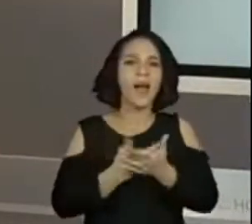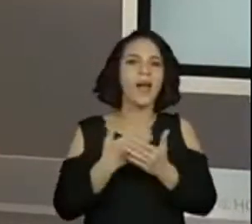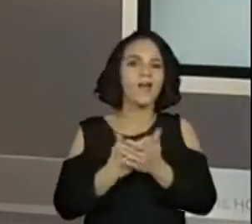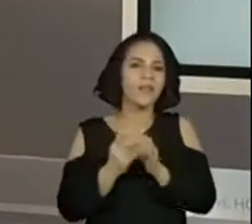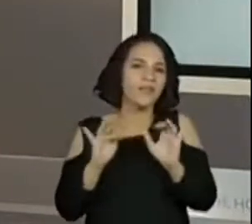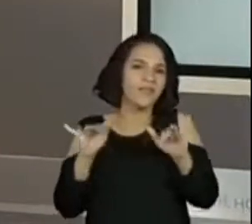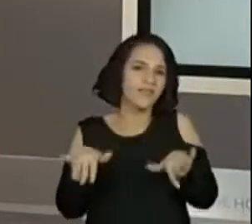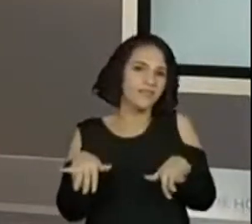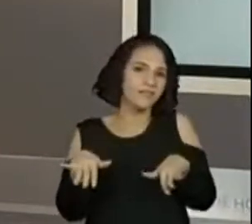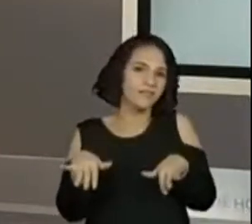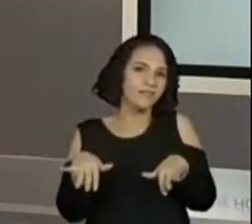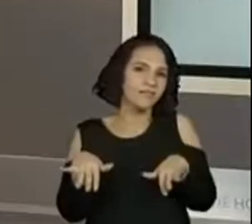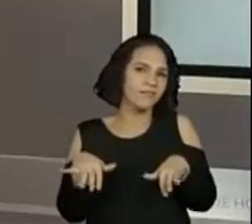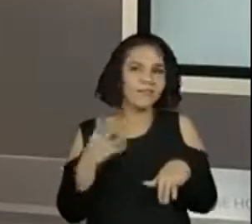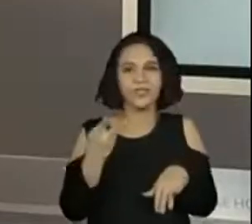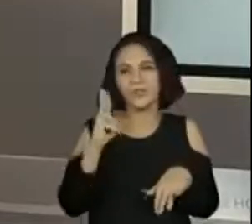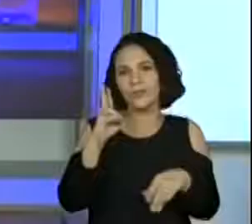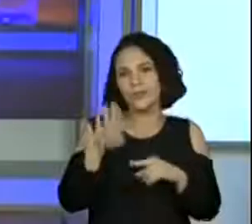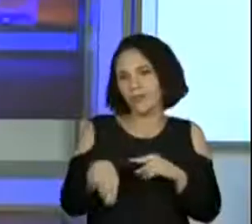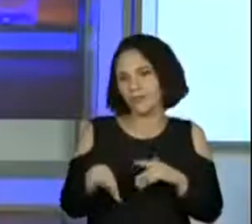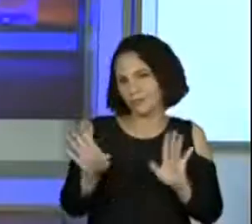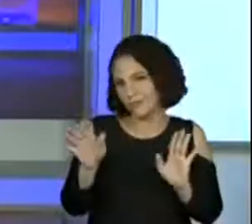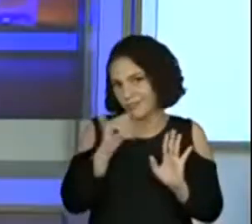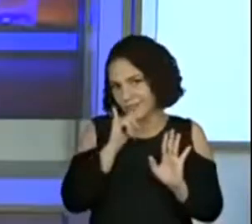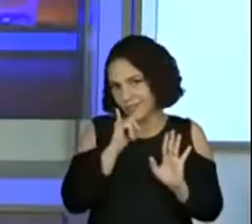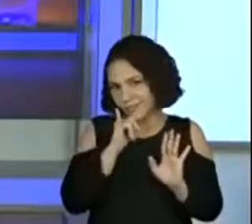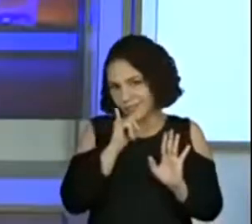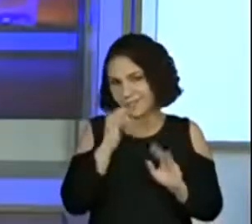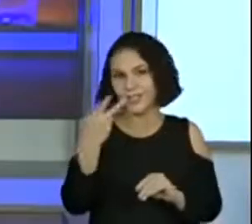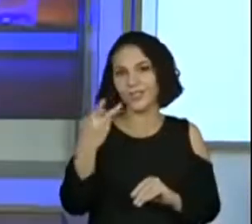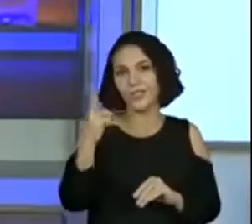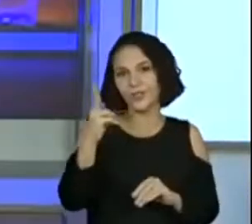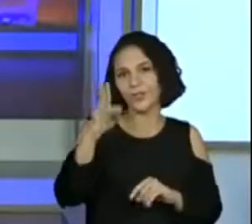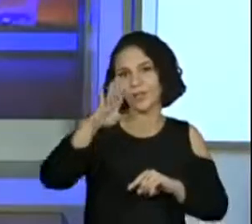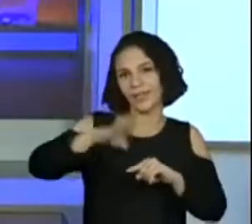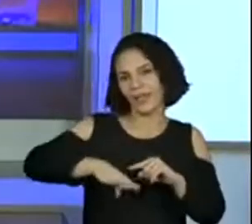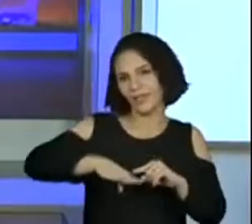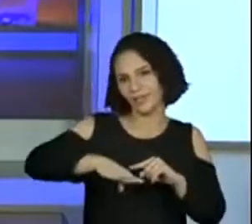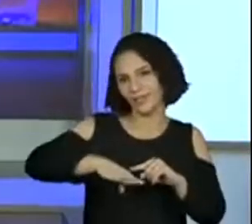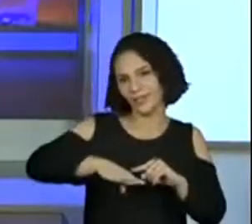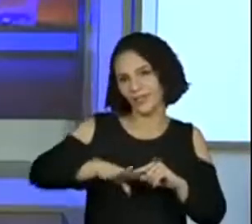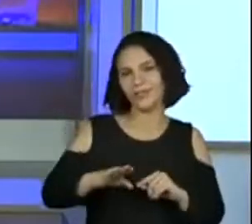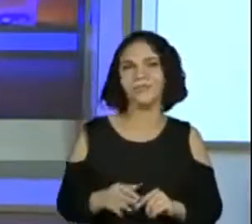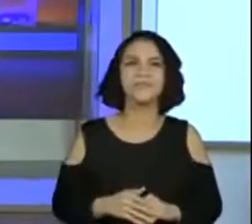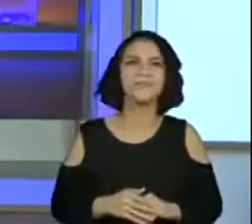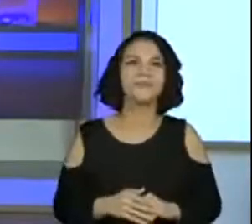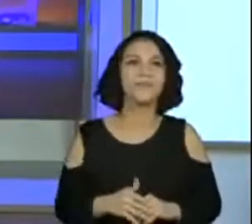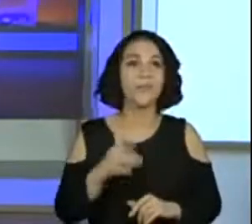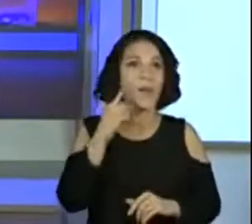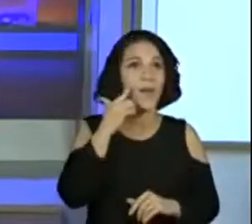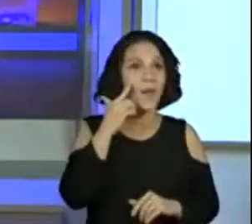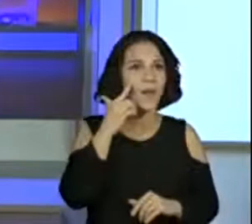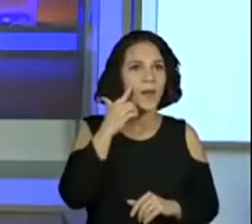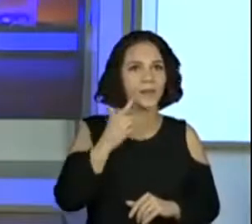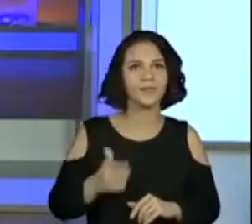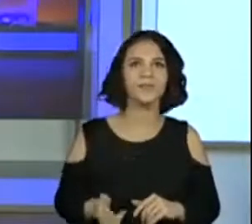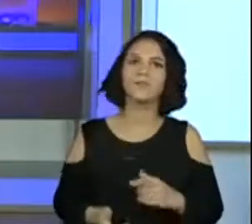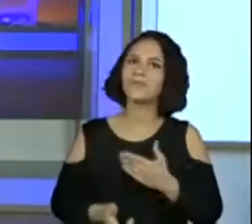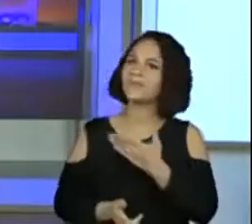às 2 horas da tarde, tá bom? Então, vamos marcar às 14 horas? Ó, às 14 horas